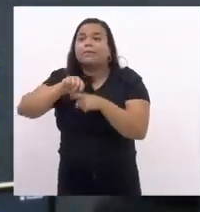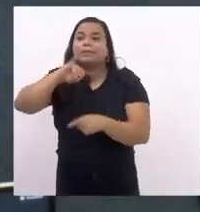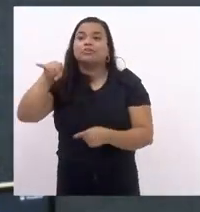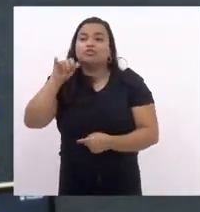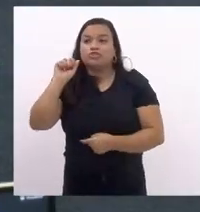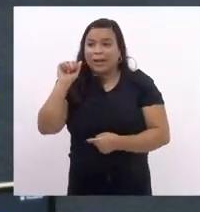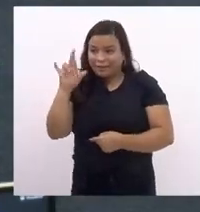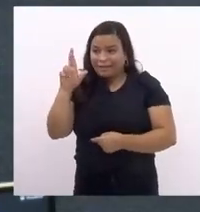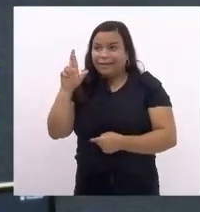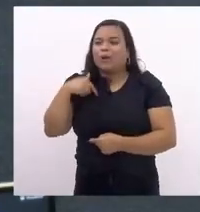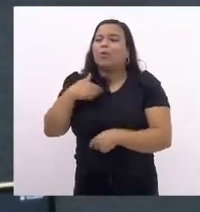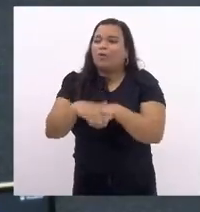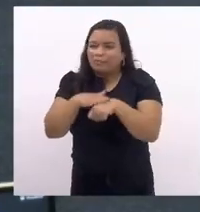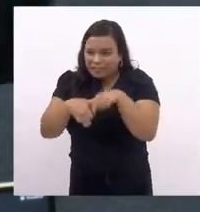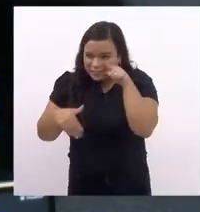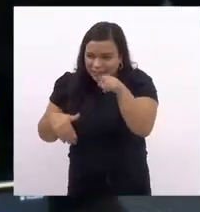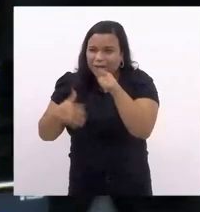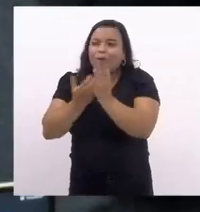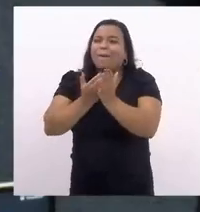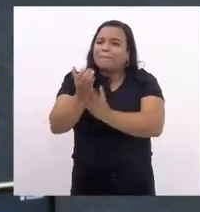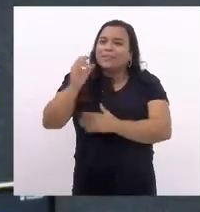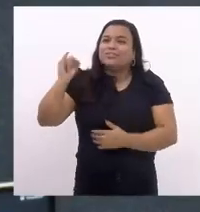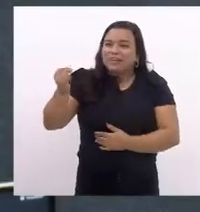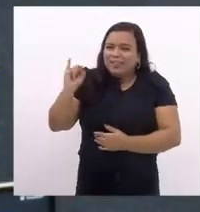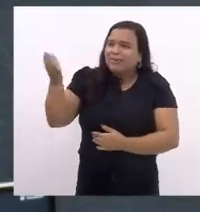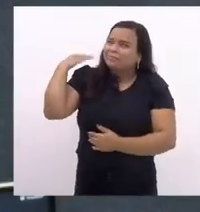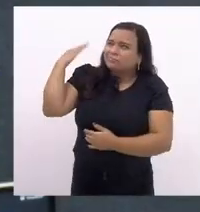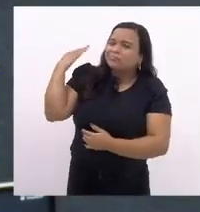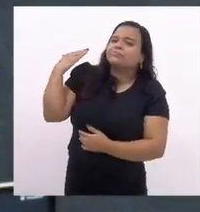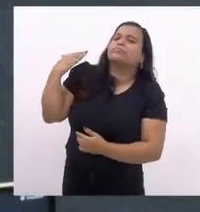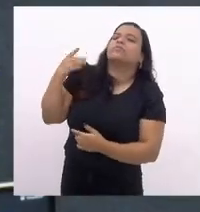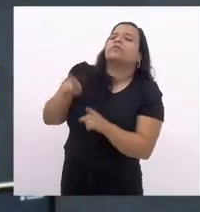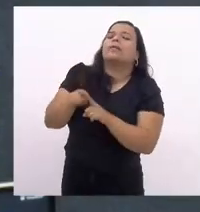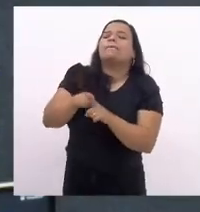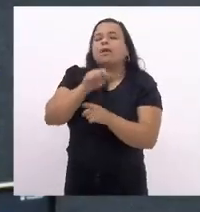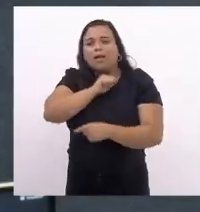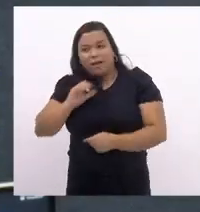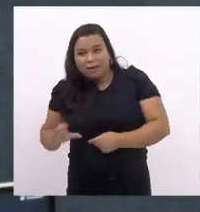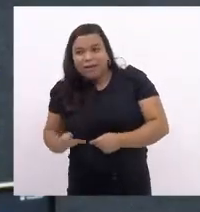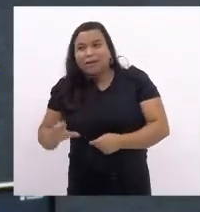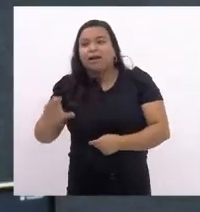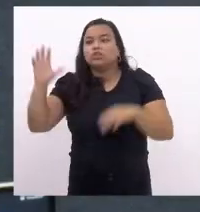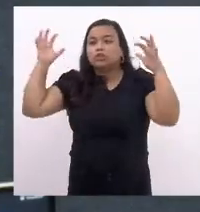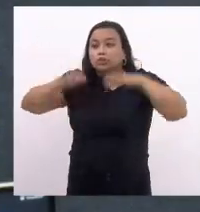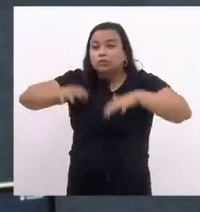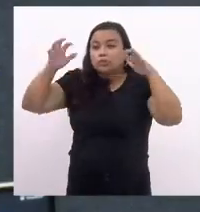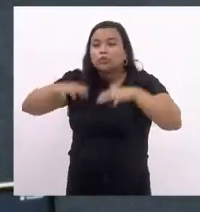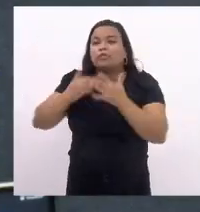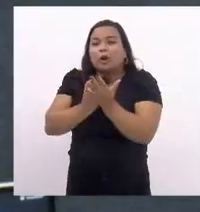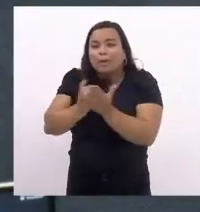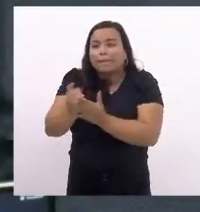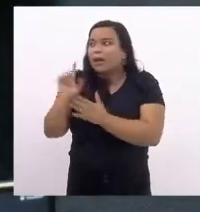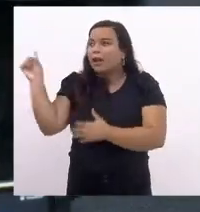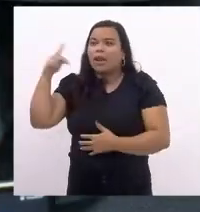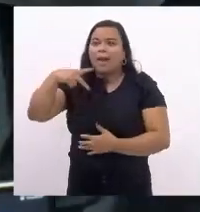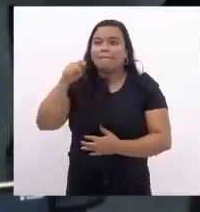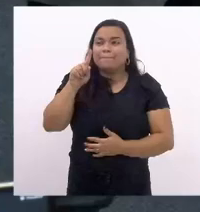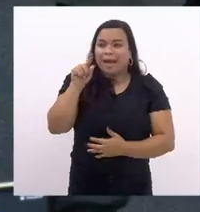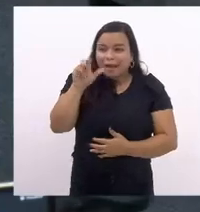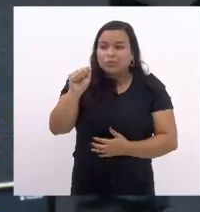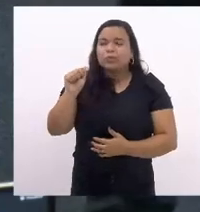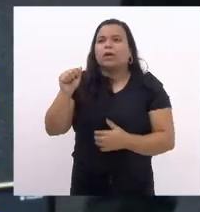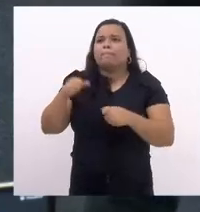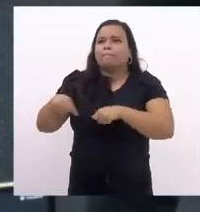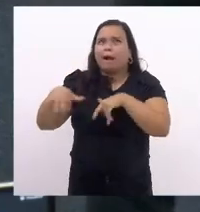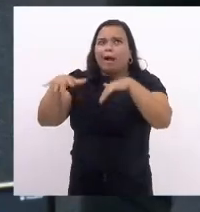Excelência lá no início de janeiro, com o deputado André Siciliano, nas primeiras chuvas que deixaram Pádua completamente alagada. Outros municípios,